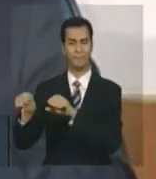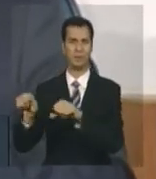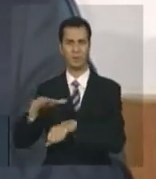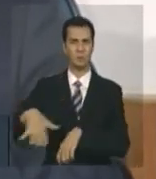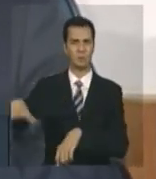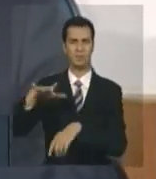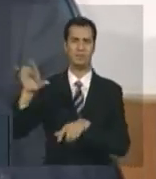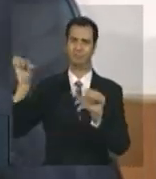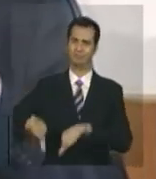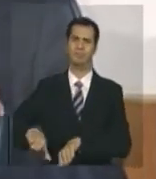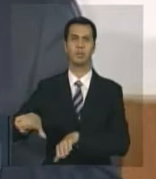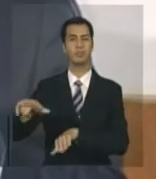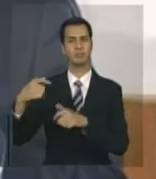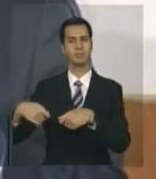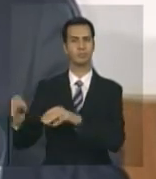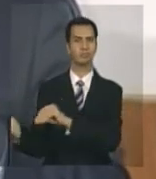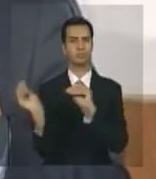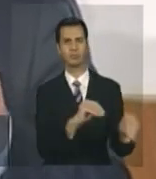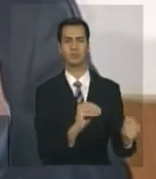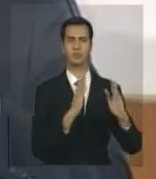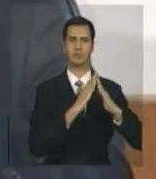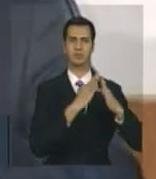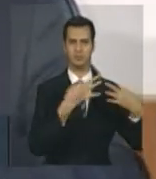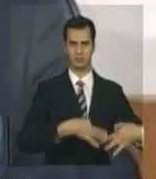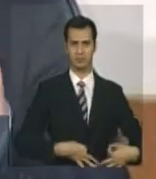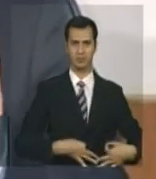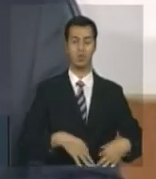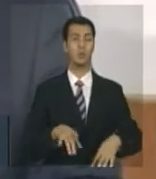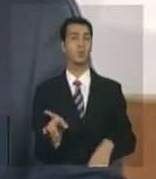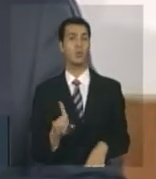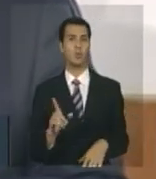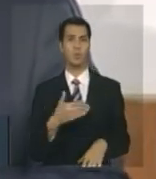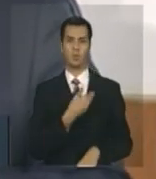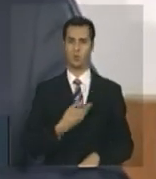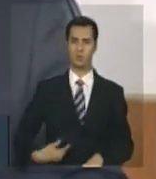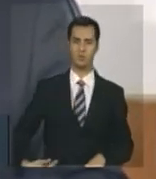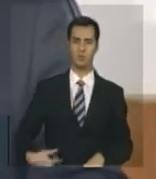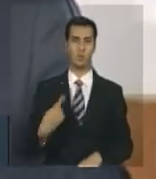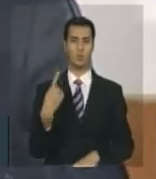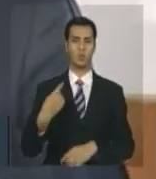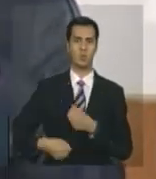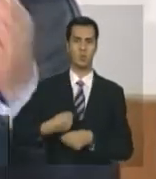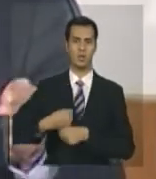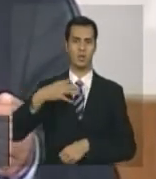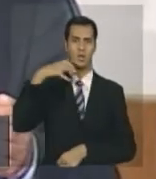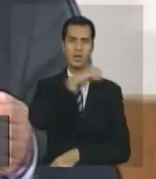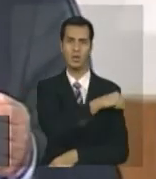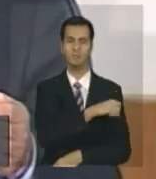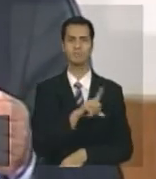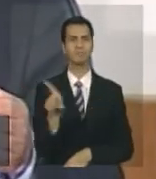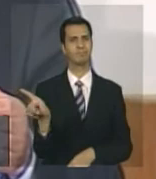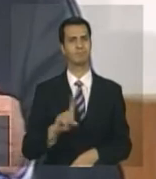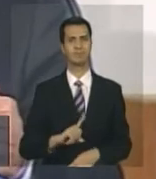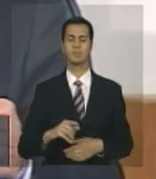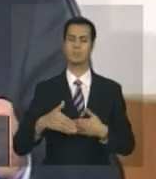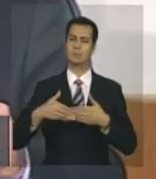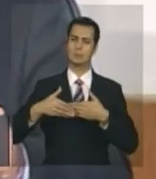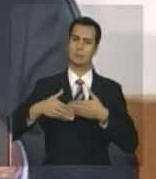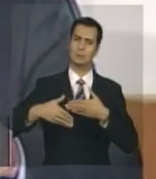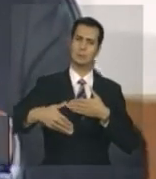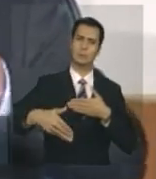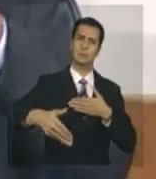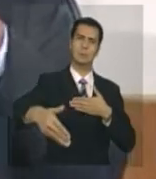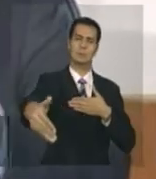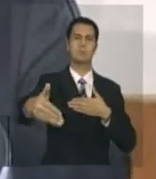é a pauta de um governo, não é o trabalho de um ano para outro, isso é uma agenda de uma geração. Nós vamos ter